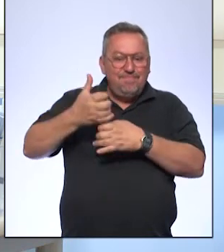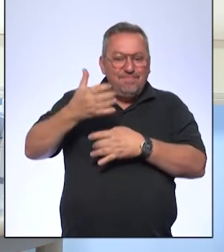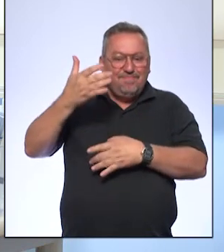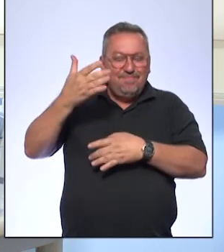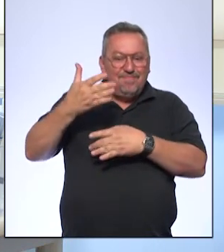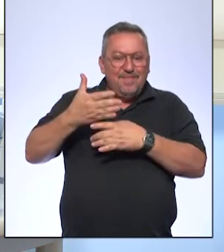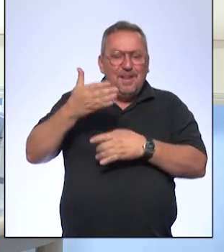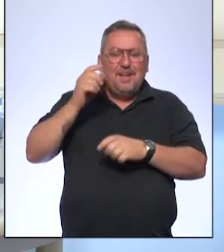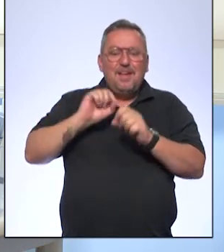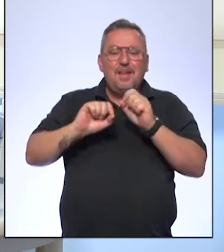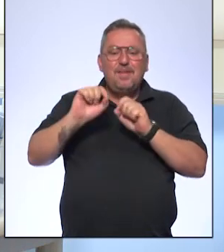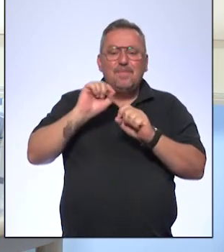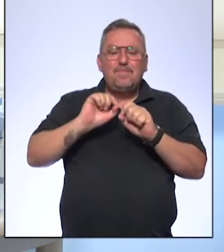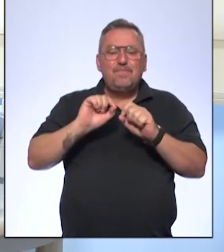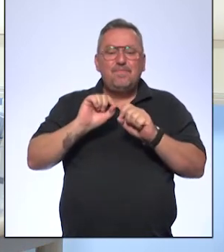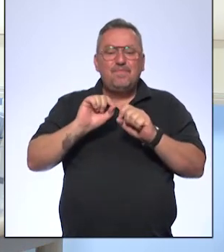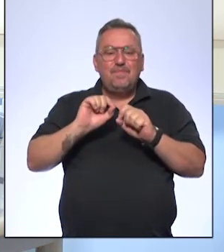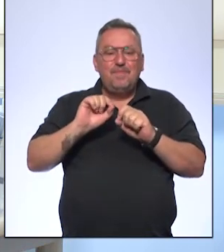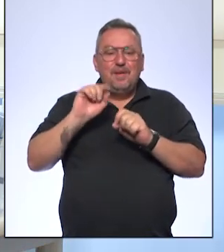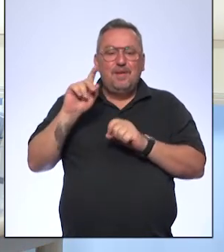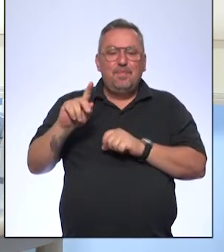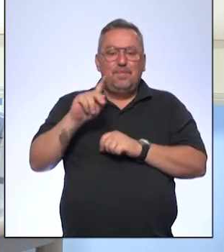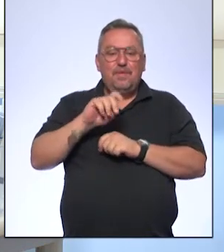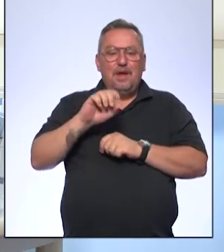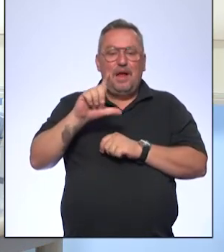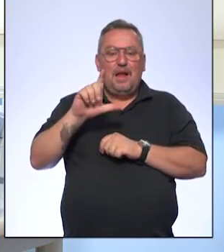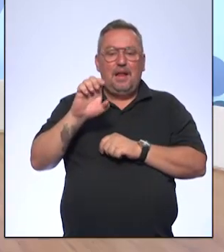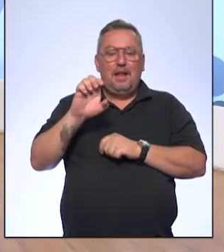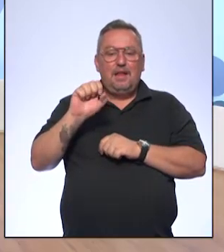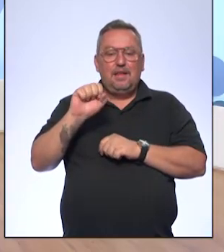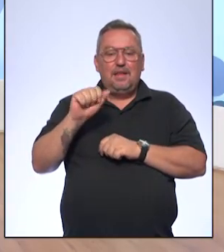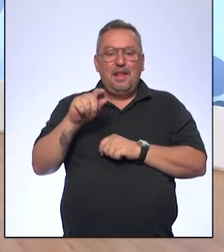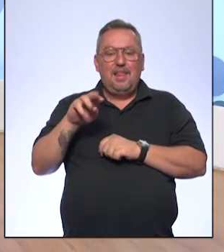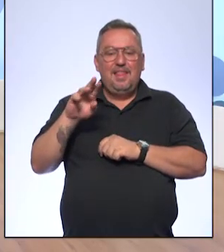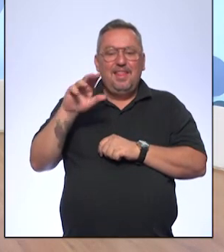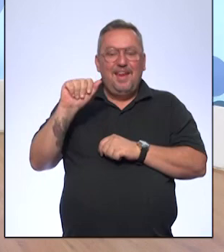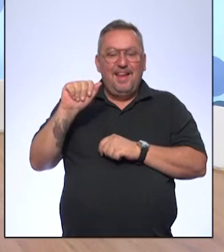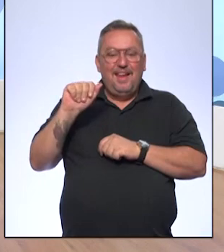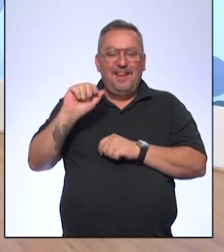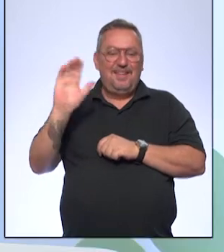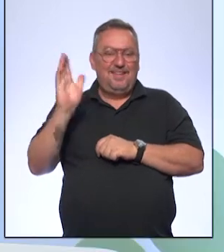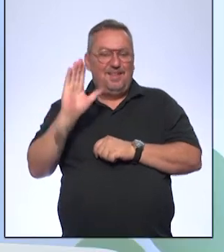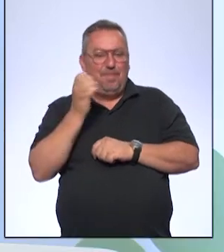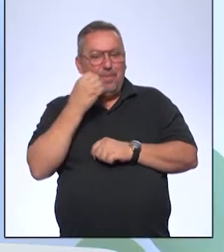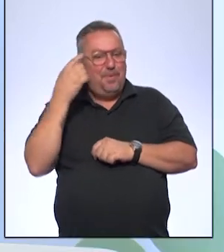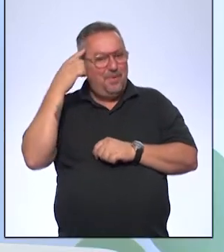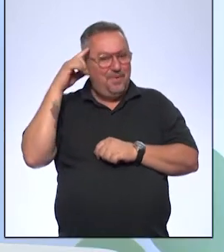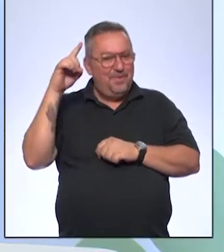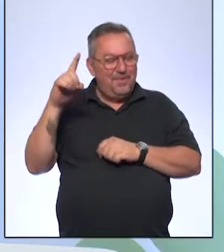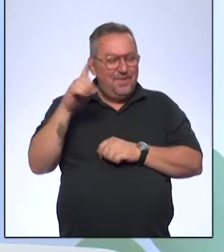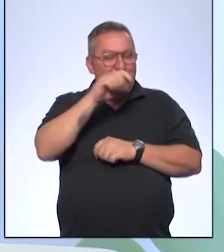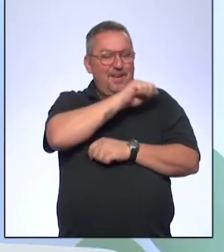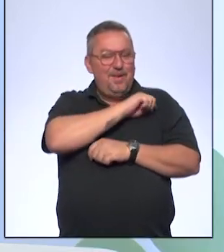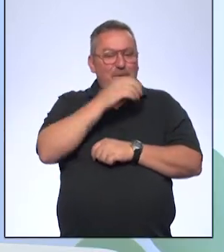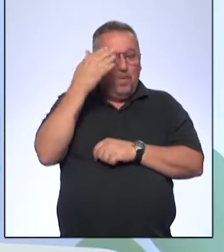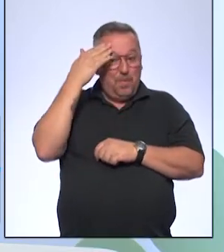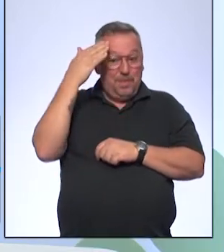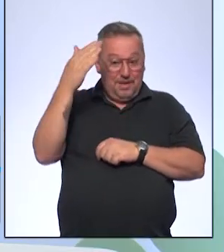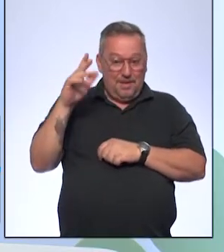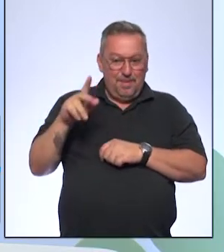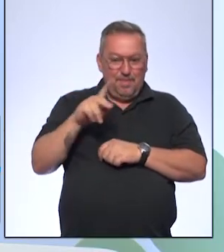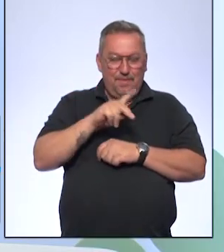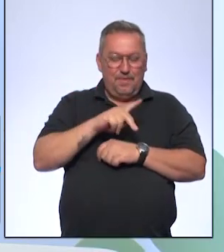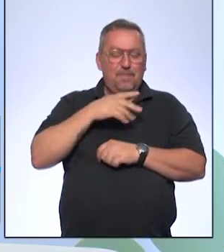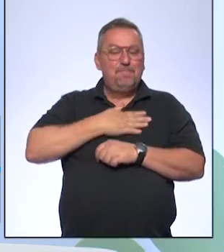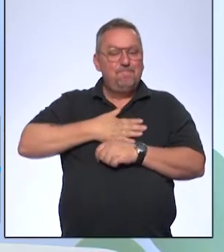vocês, comentar o que vocês estão dizendo ou não, vai ser a professora Alessandra. Bom dia, alunos. Obrigada, Jonas. É